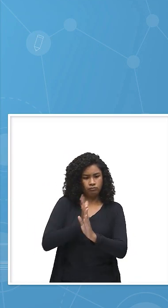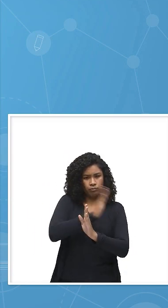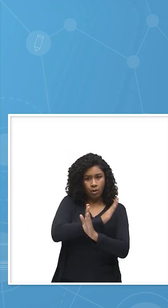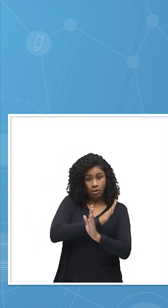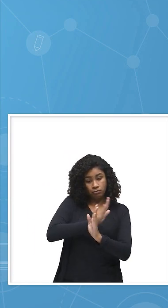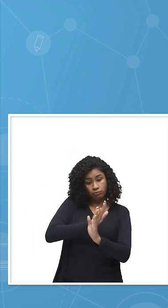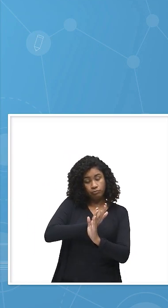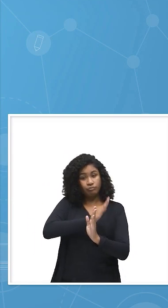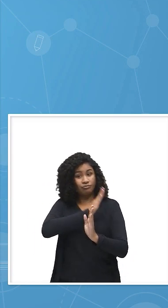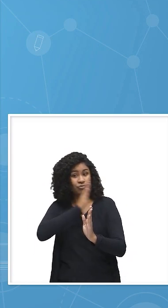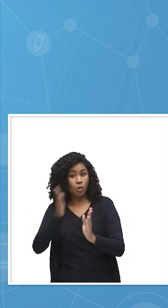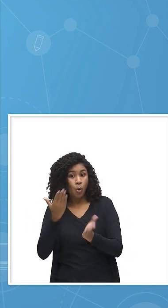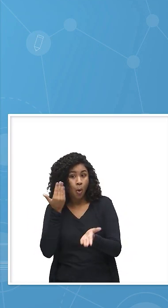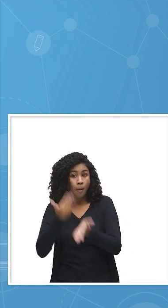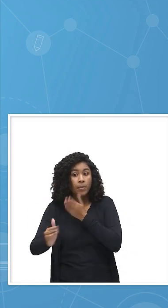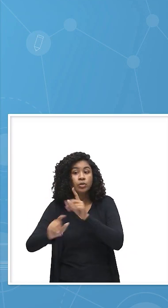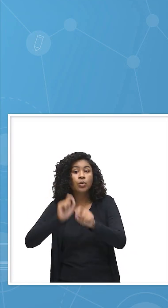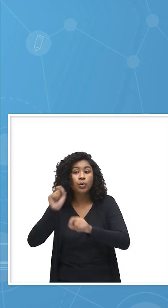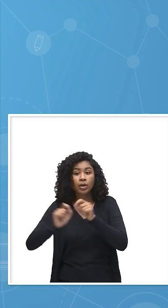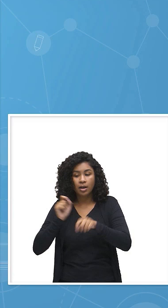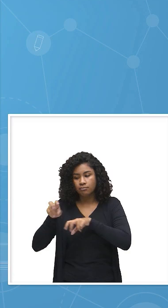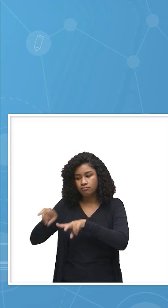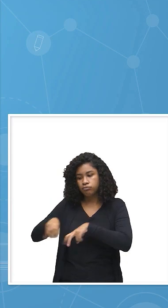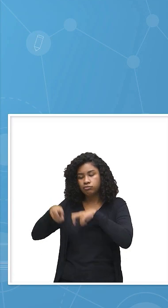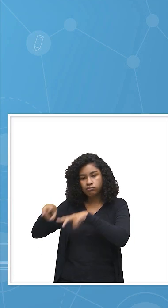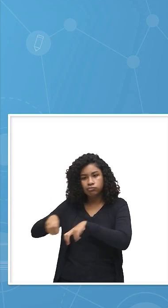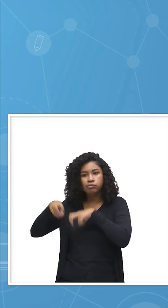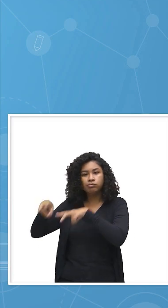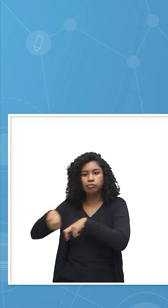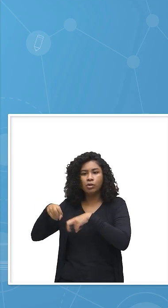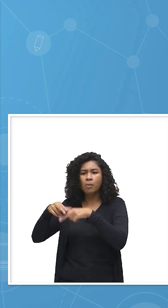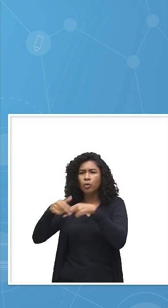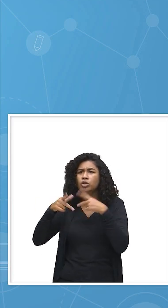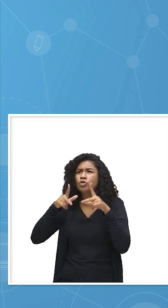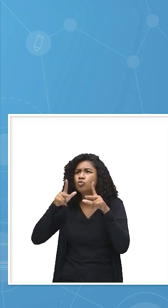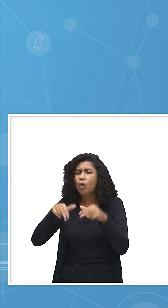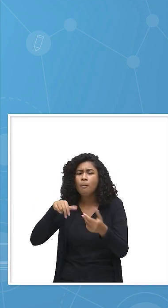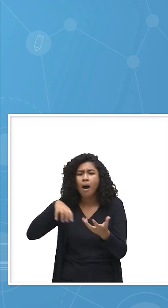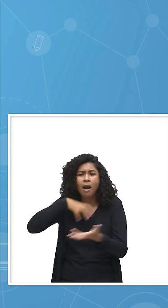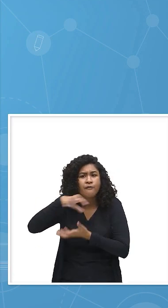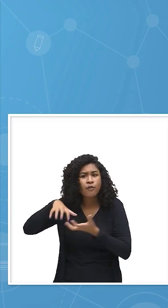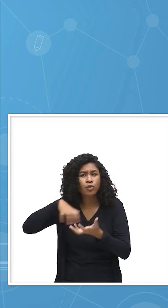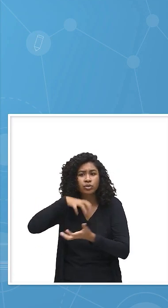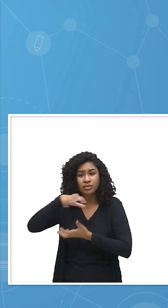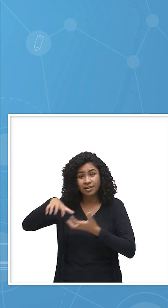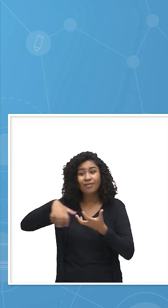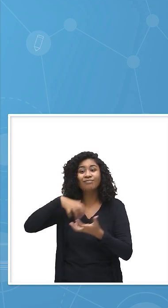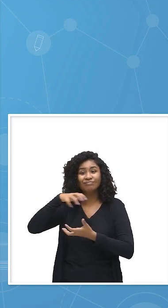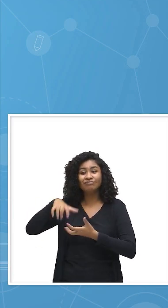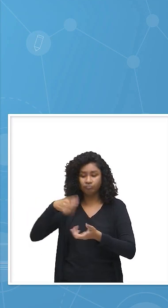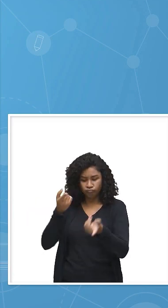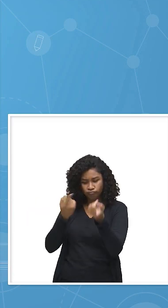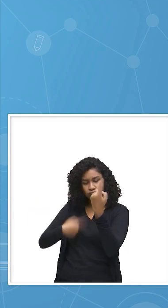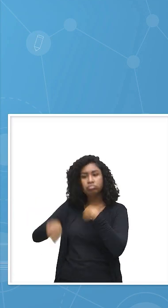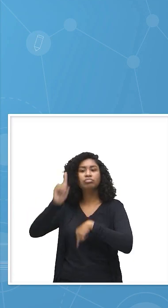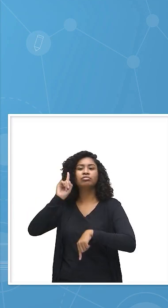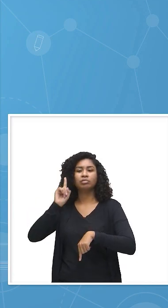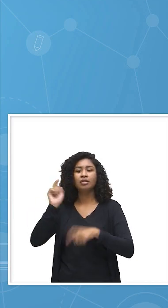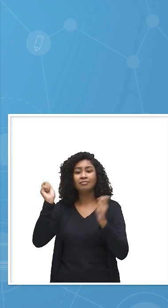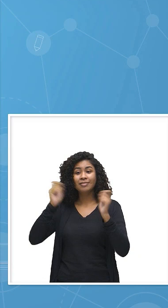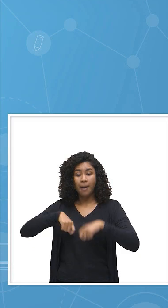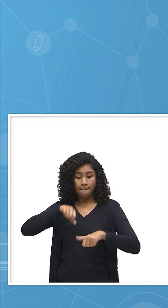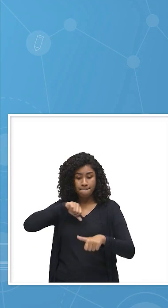completamente. Não por acaso a gente chama isso de revolução. O que é revolução dentro da história? Revolução é tudo aquilo que